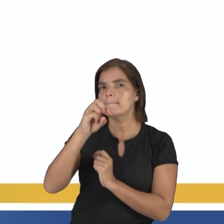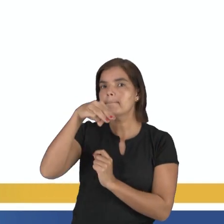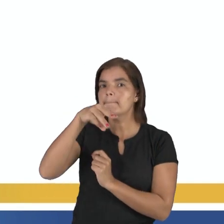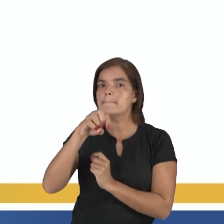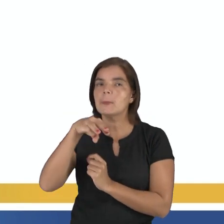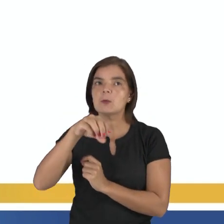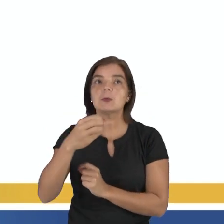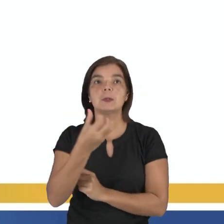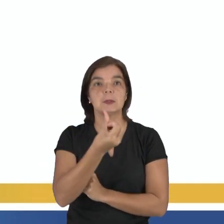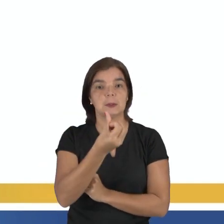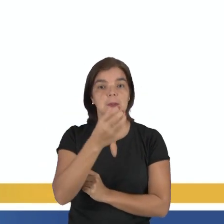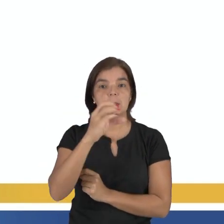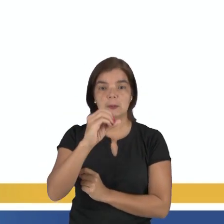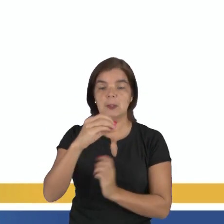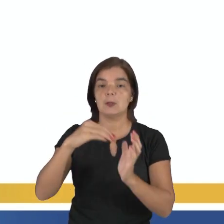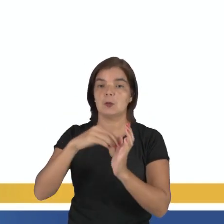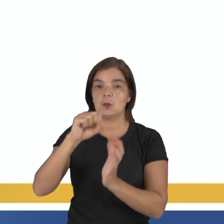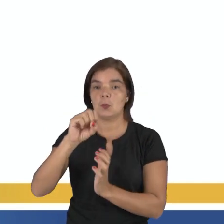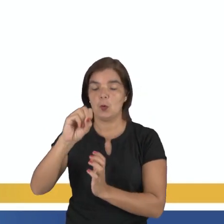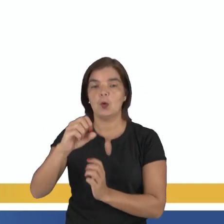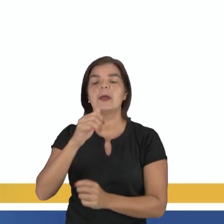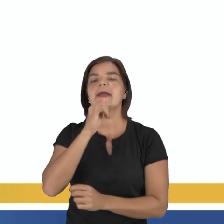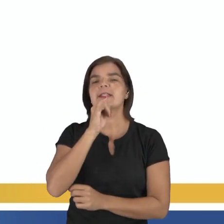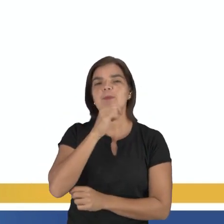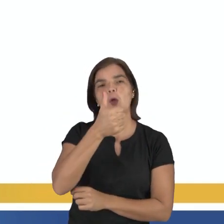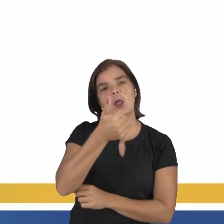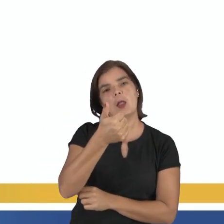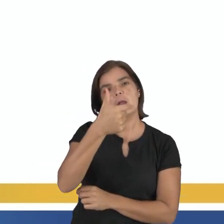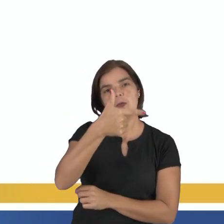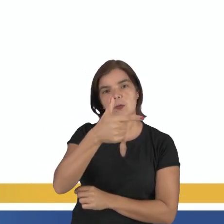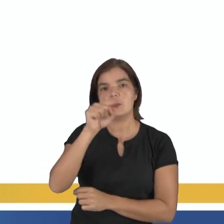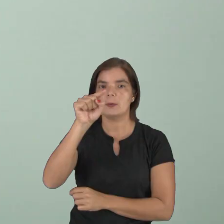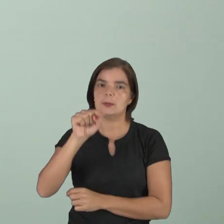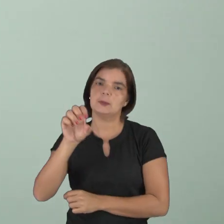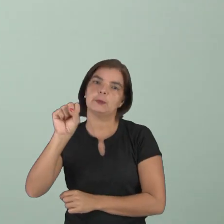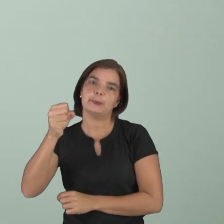60 e 80. É aquele famoso 12 por 8. A máxima em